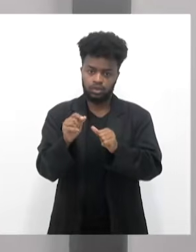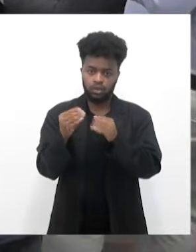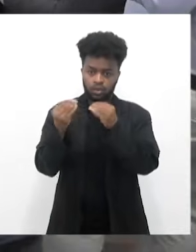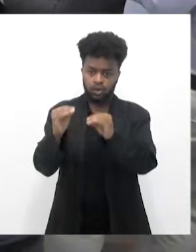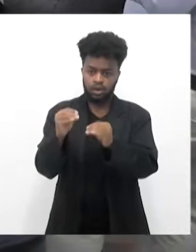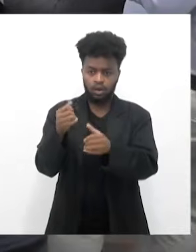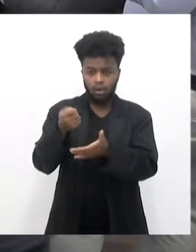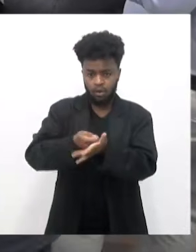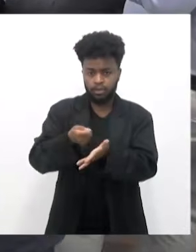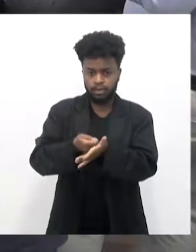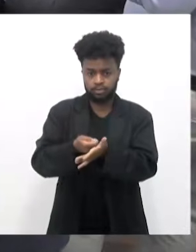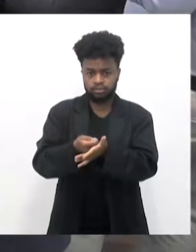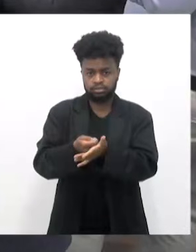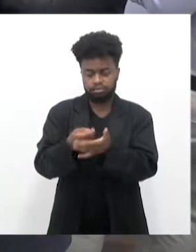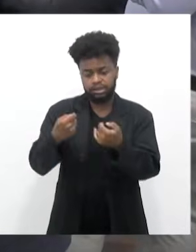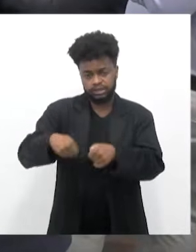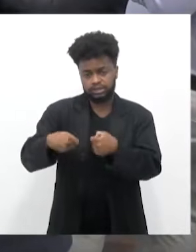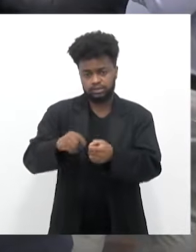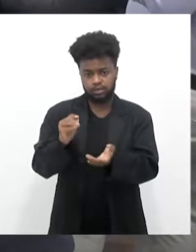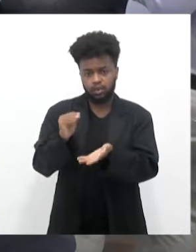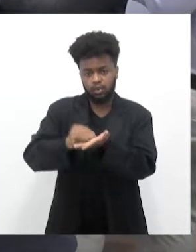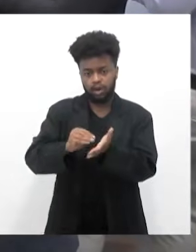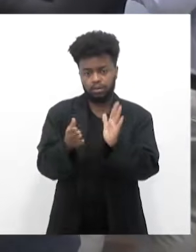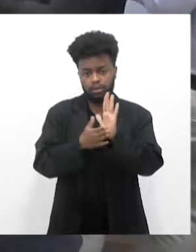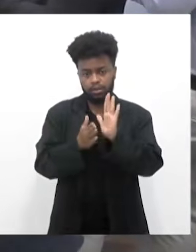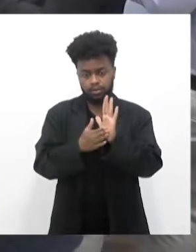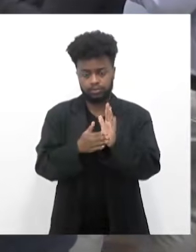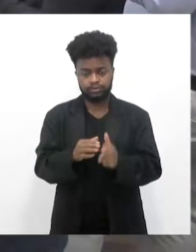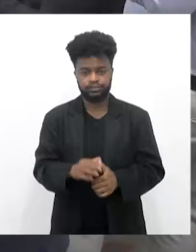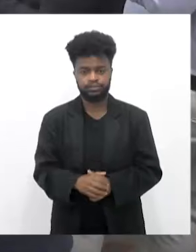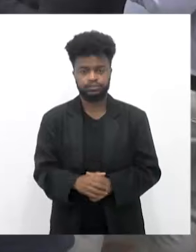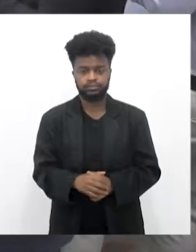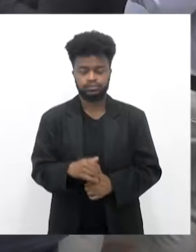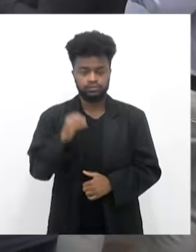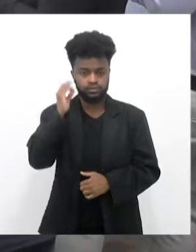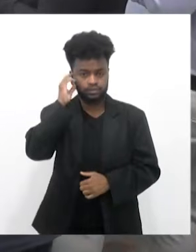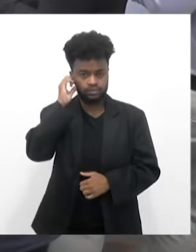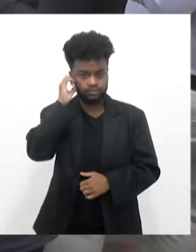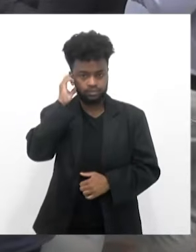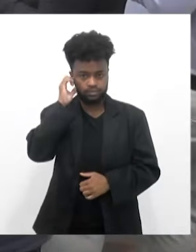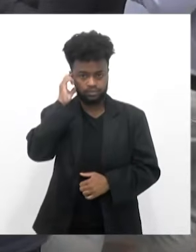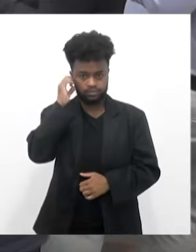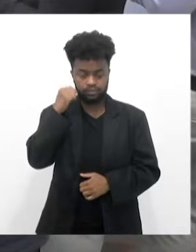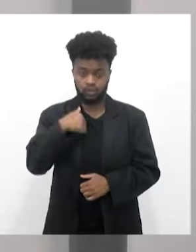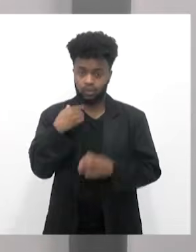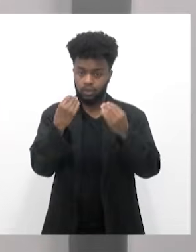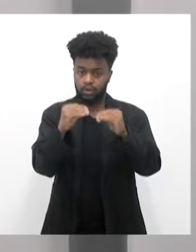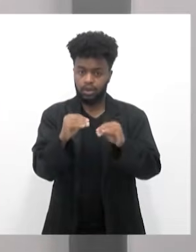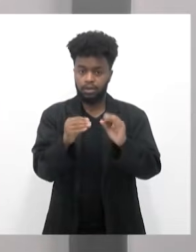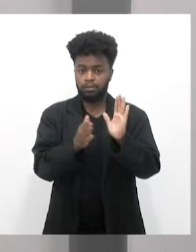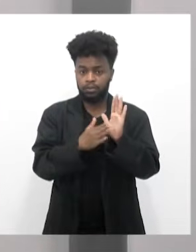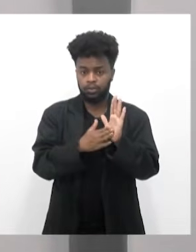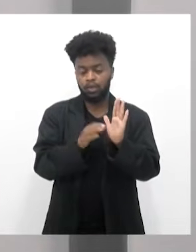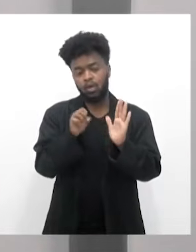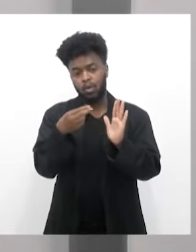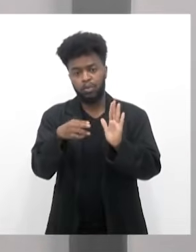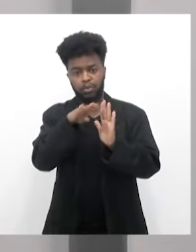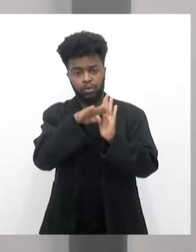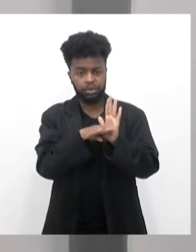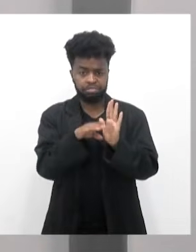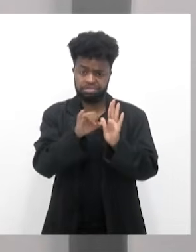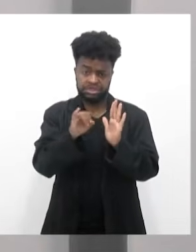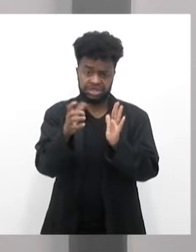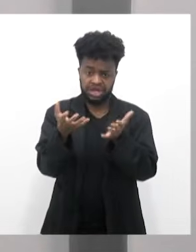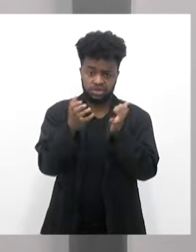no 14. É isso. É no 14, botar deverá apresentar. Aí eu botei programa e ou propostas. Isso. Se ele quiser fazer na forma